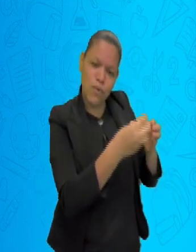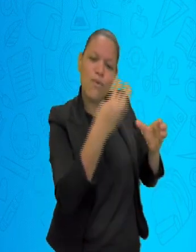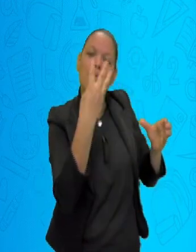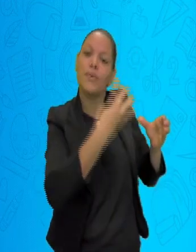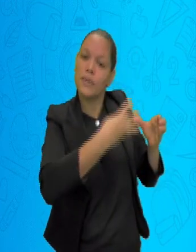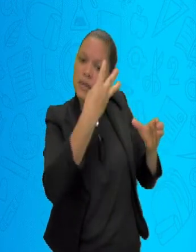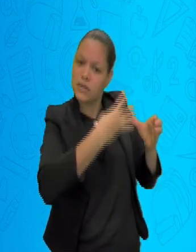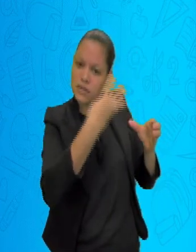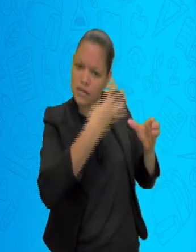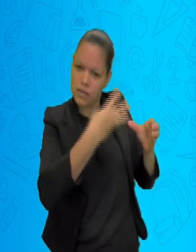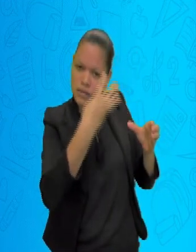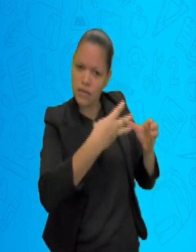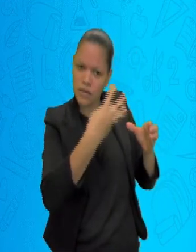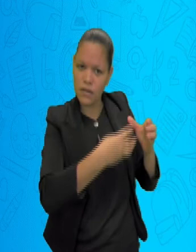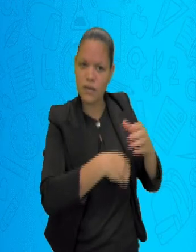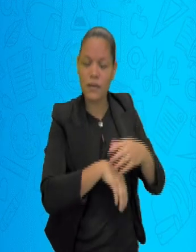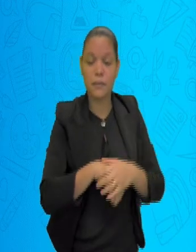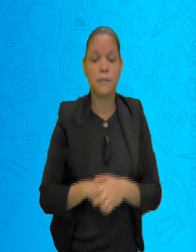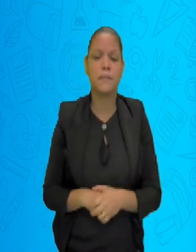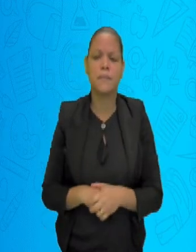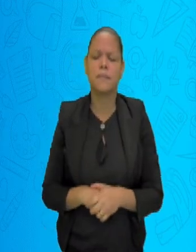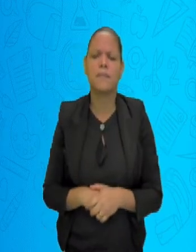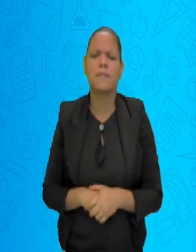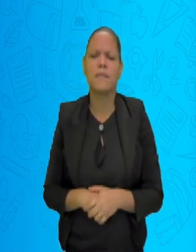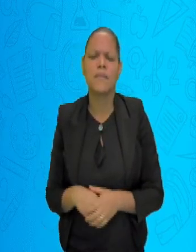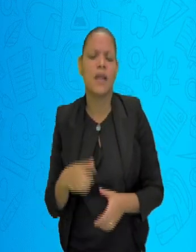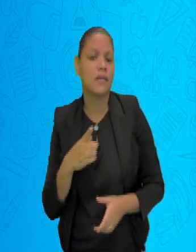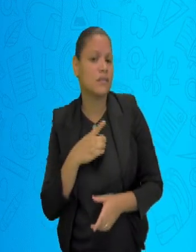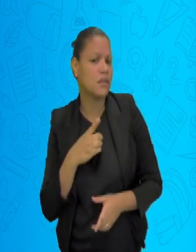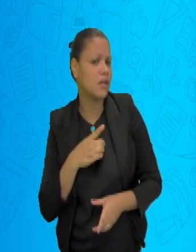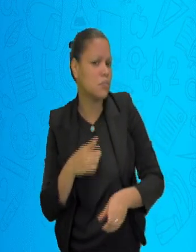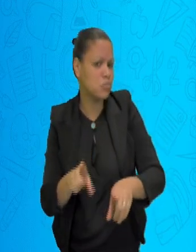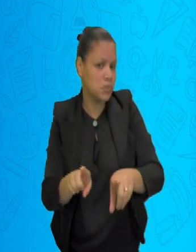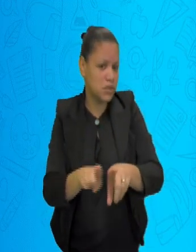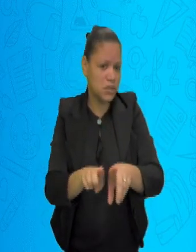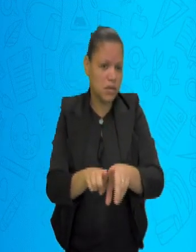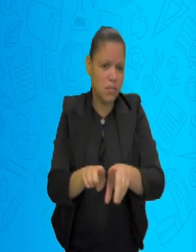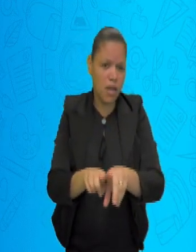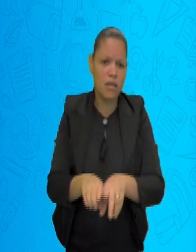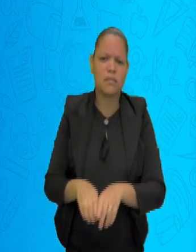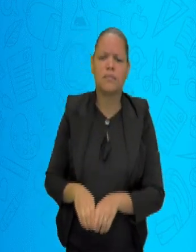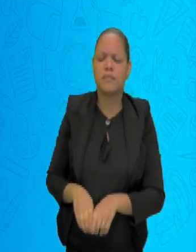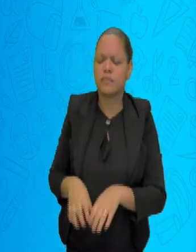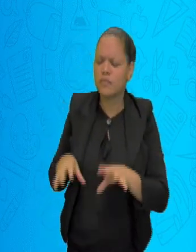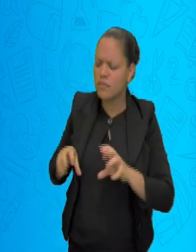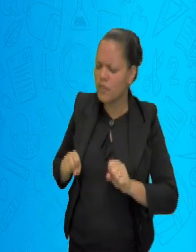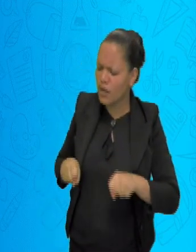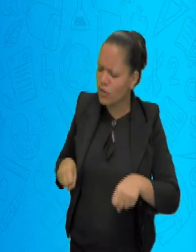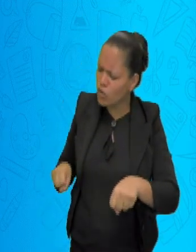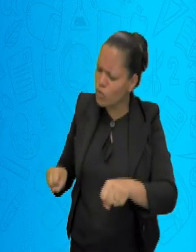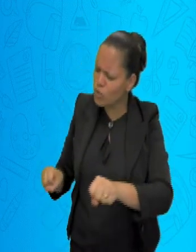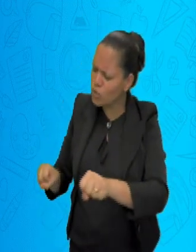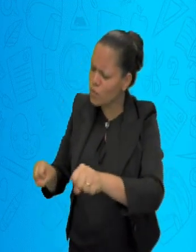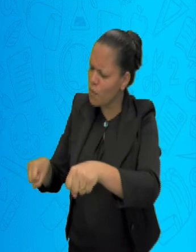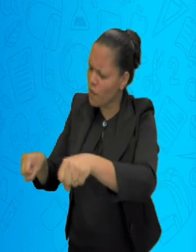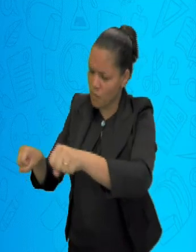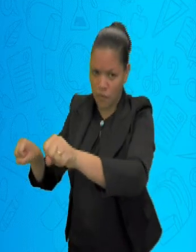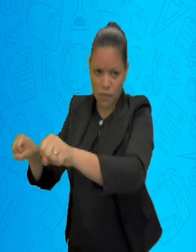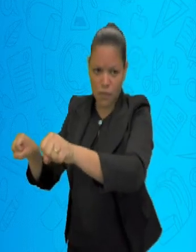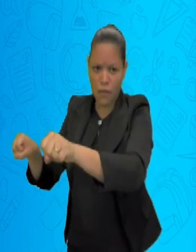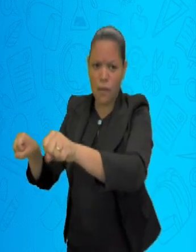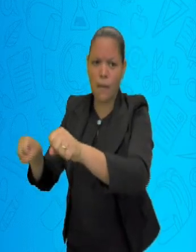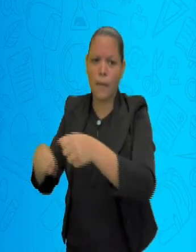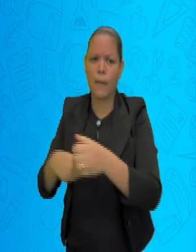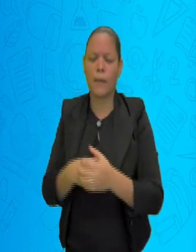de comércio? Supermercado, você não vai lá comprar, fazer uma cesta básica, comprar os mantimentos? Então, está